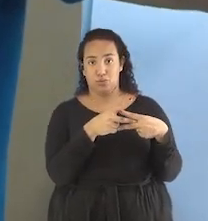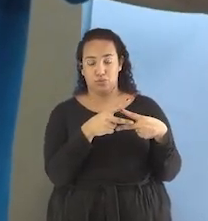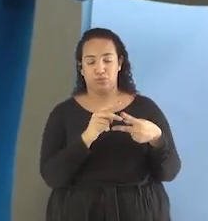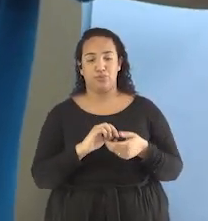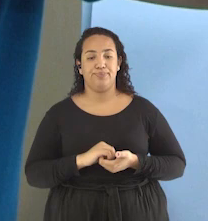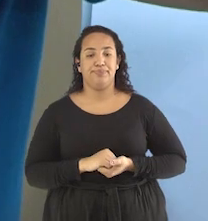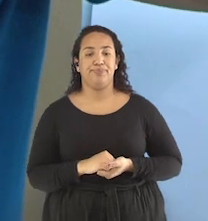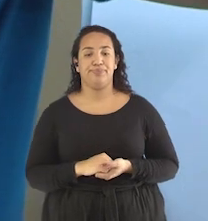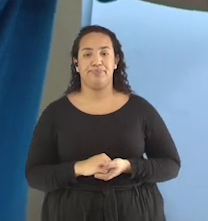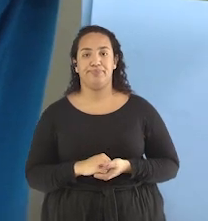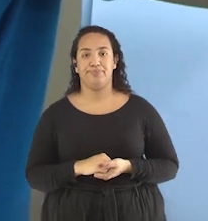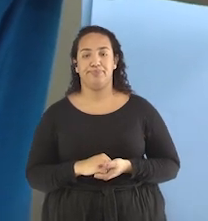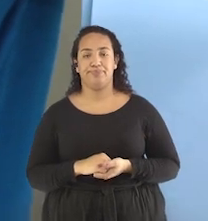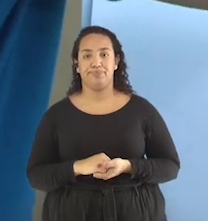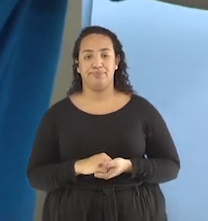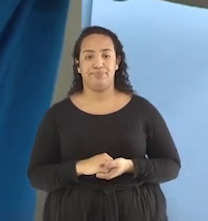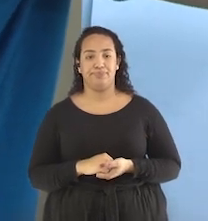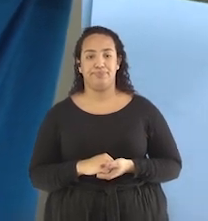2